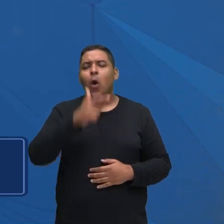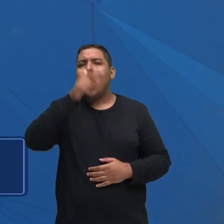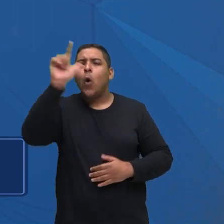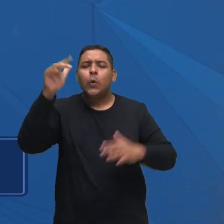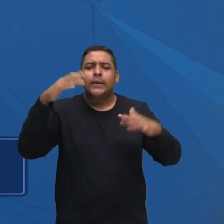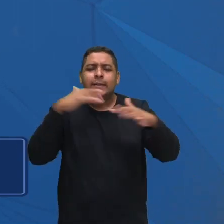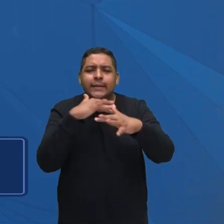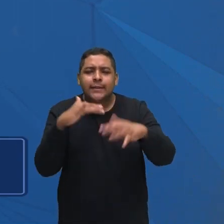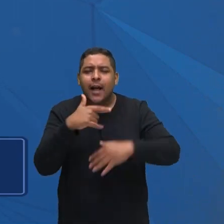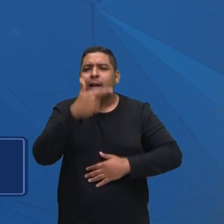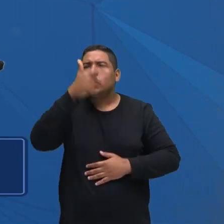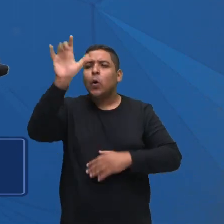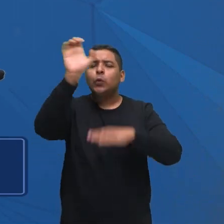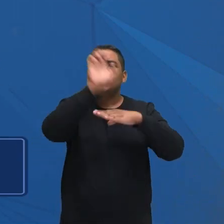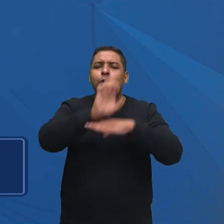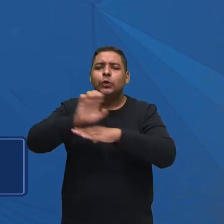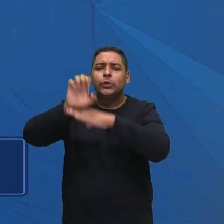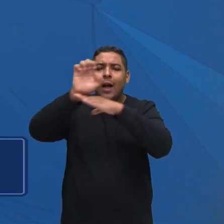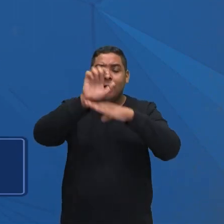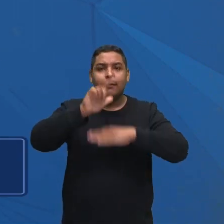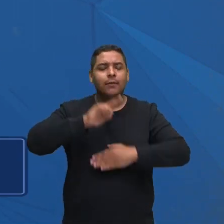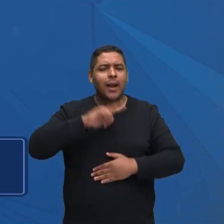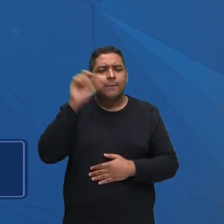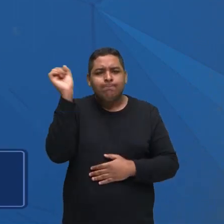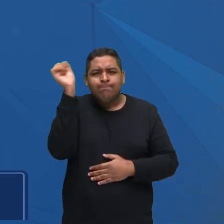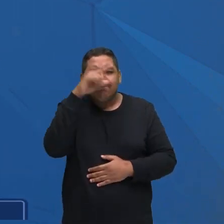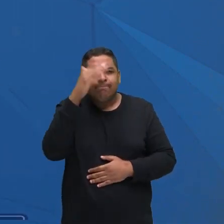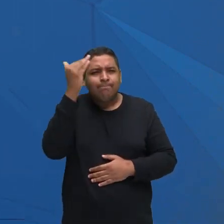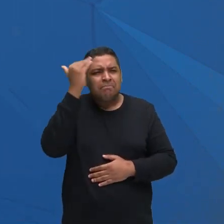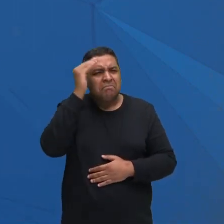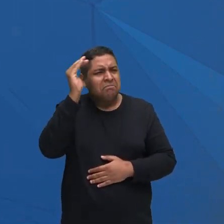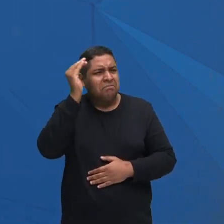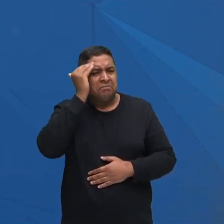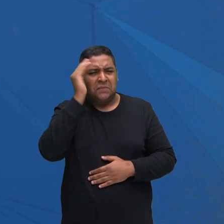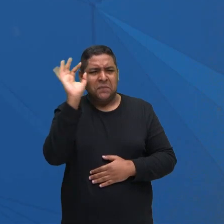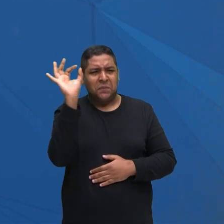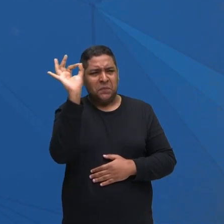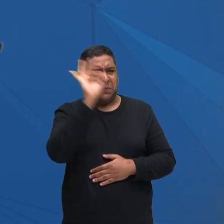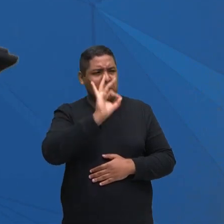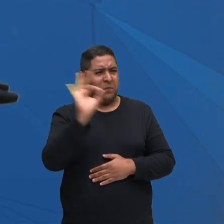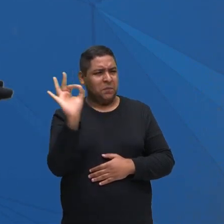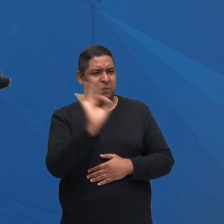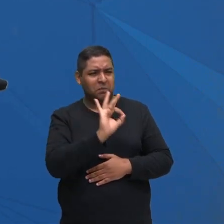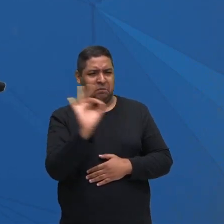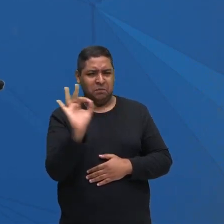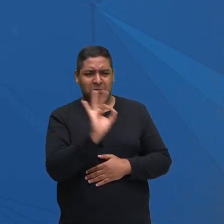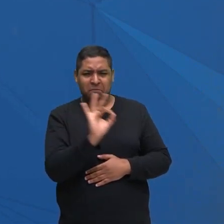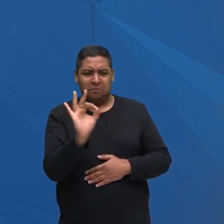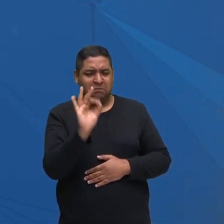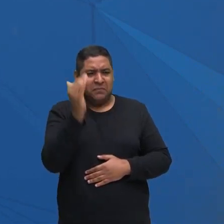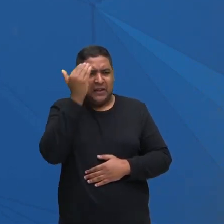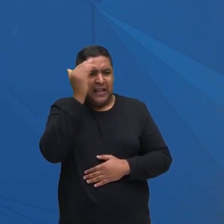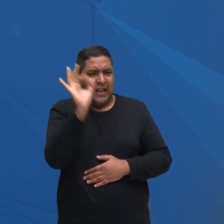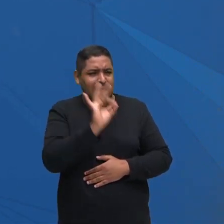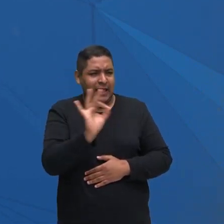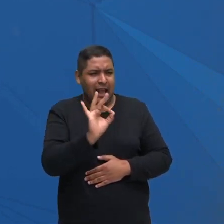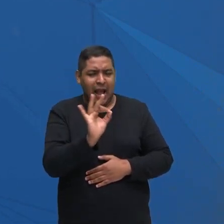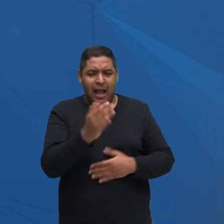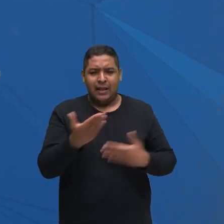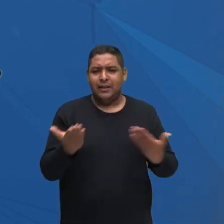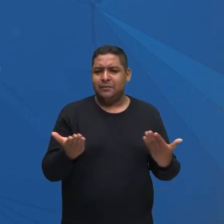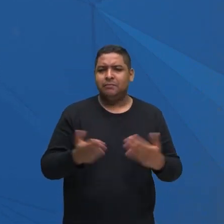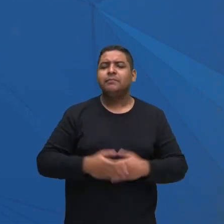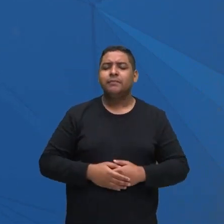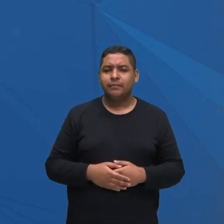em outro estado, eles tenham dificuldade de entender, né? Porque brocado, ele pode ter diversos significados. E o tucupi, por si